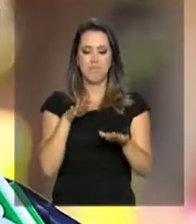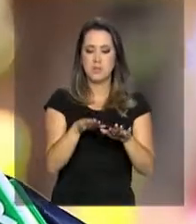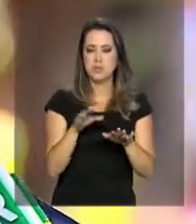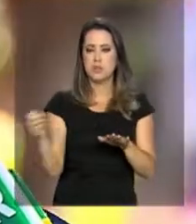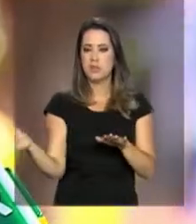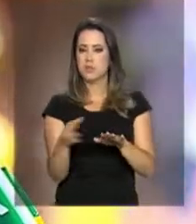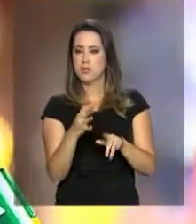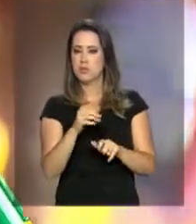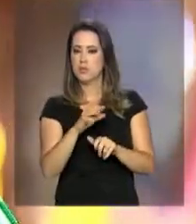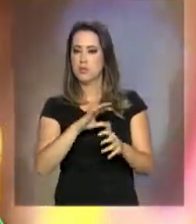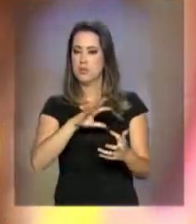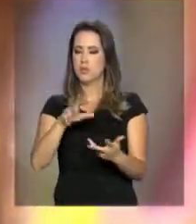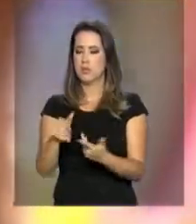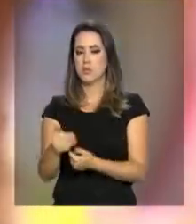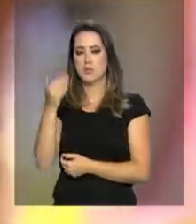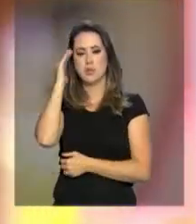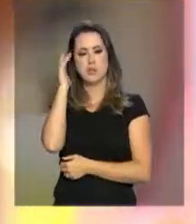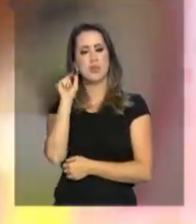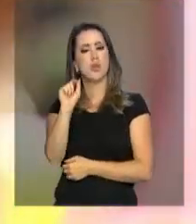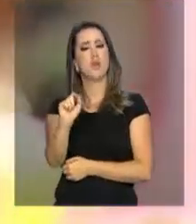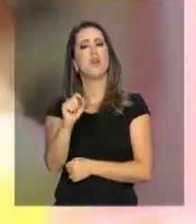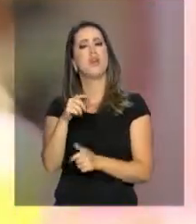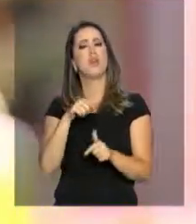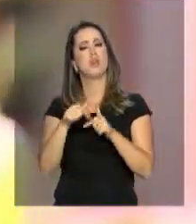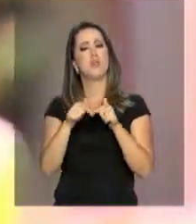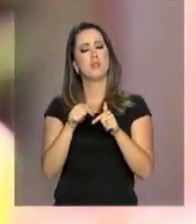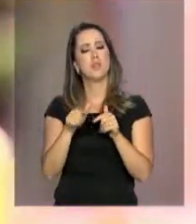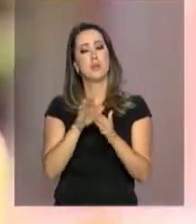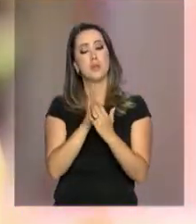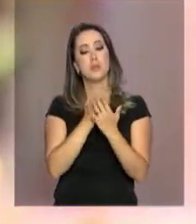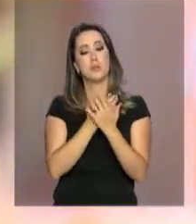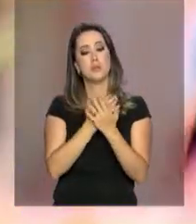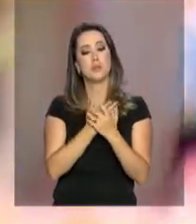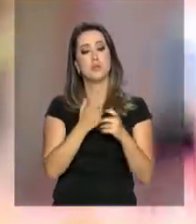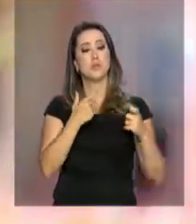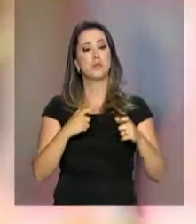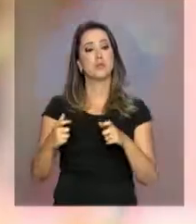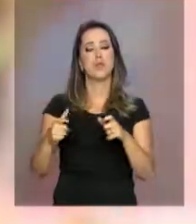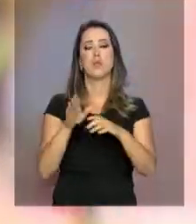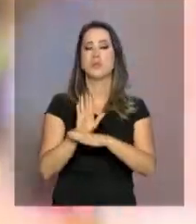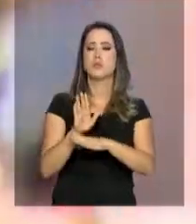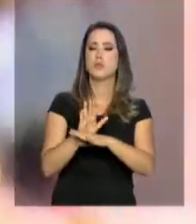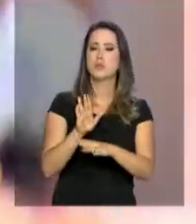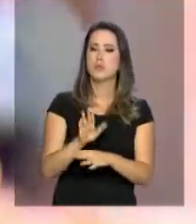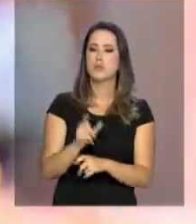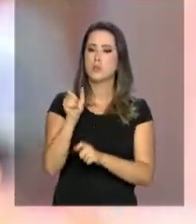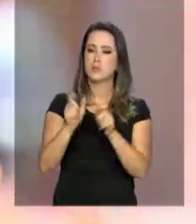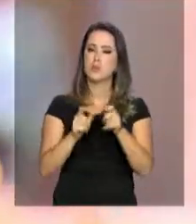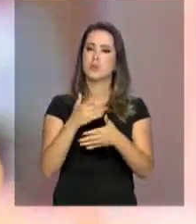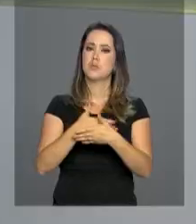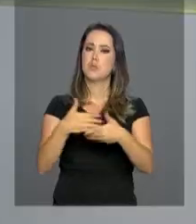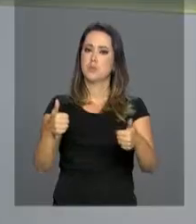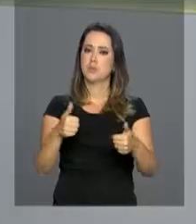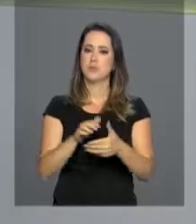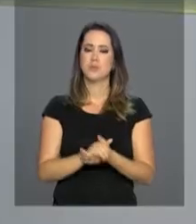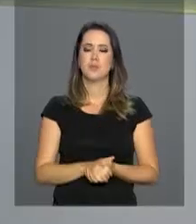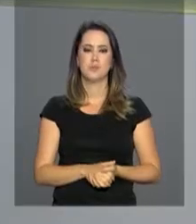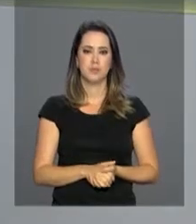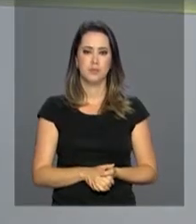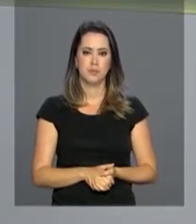mundo ele entenda com a função da escola e onde a escola vai contribuir para que ele possa ser um sujeito melhor